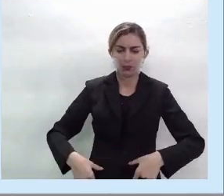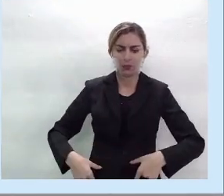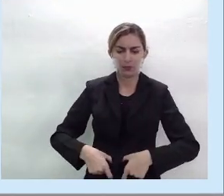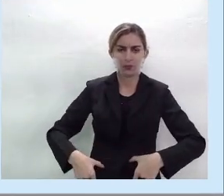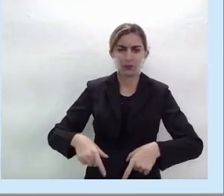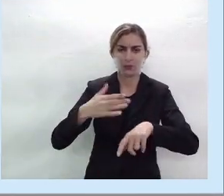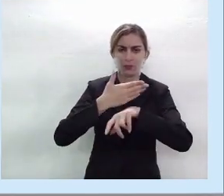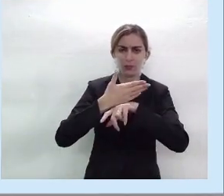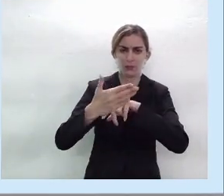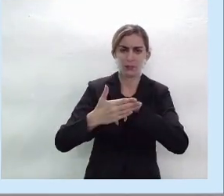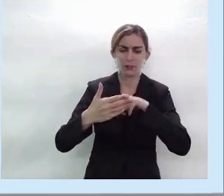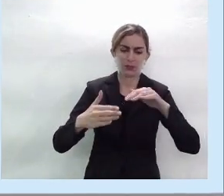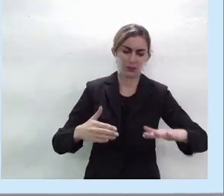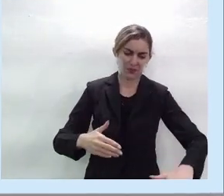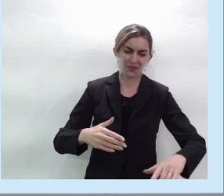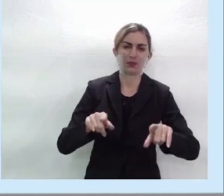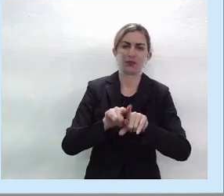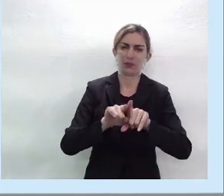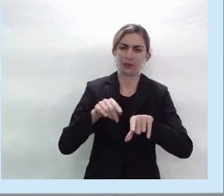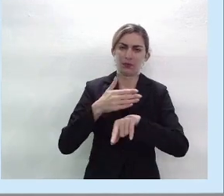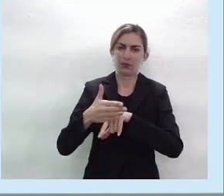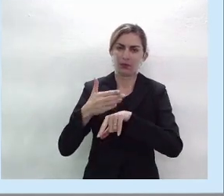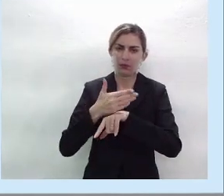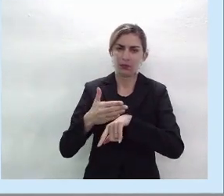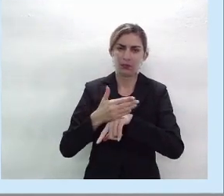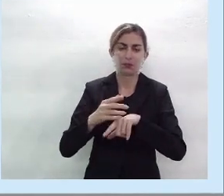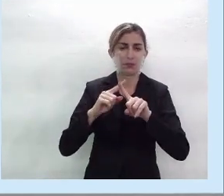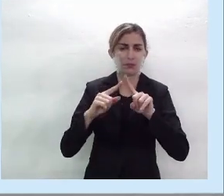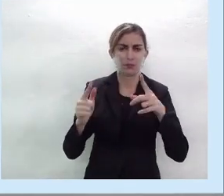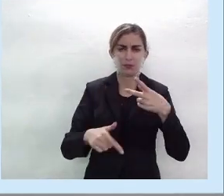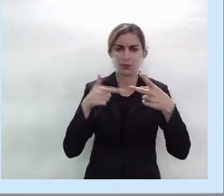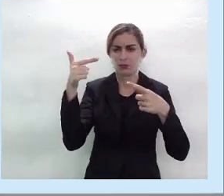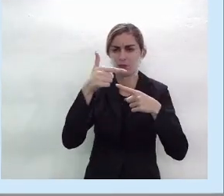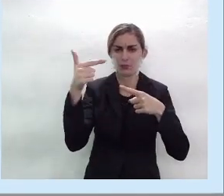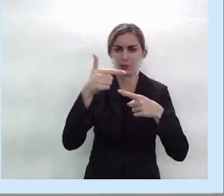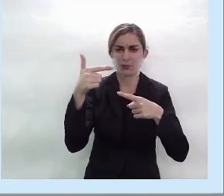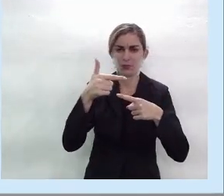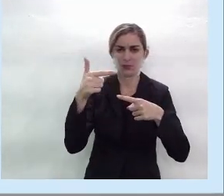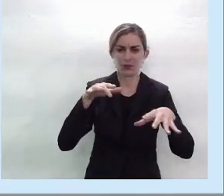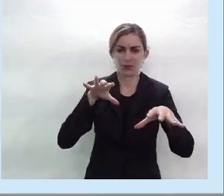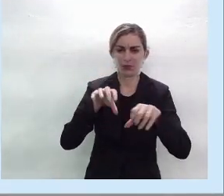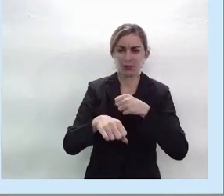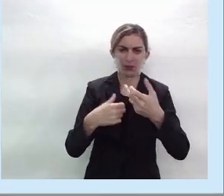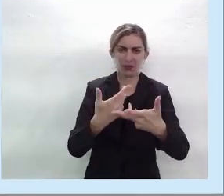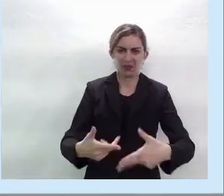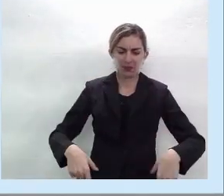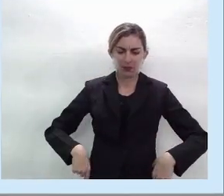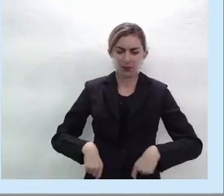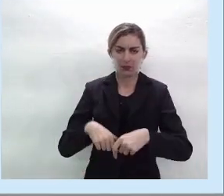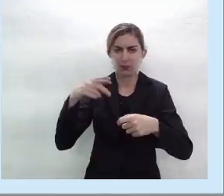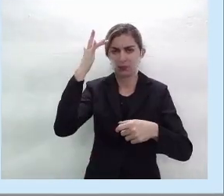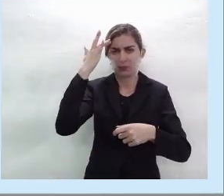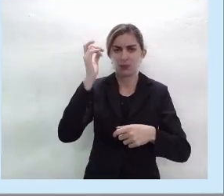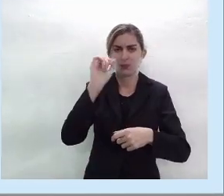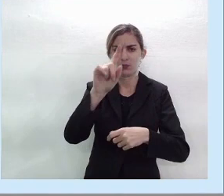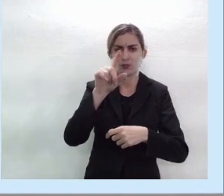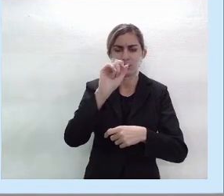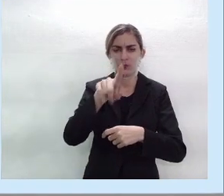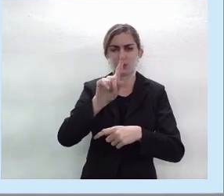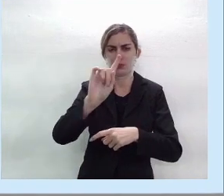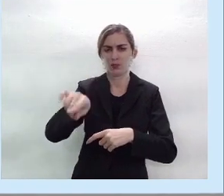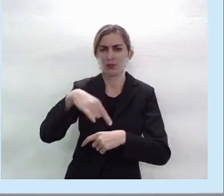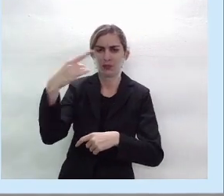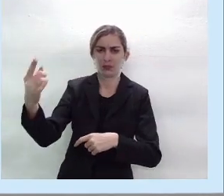na faixa branca. Se começar pequenininho, também vai começar na faixa branca. Mas a segunda graduação, para quem já está adulto, é